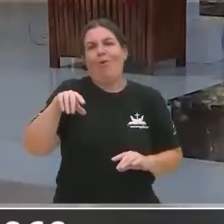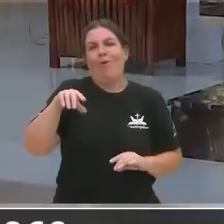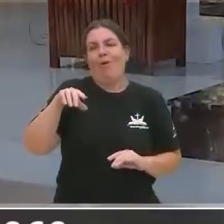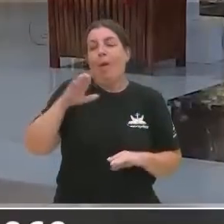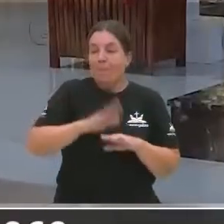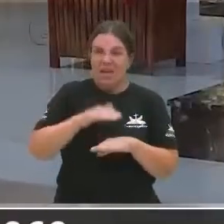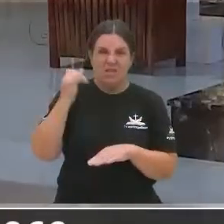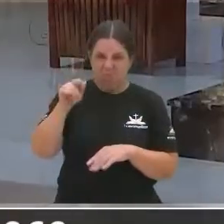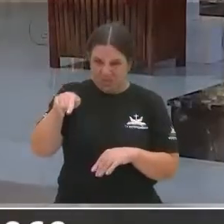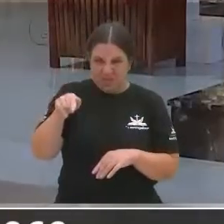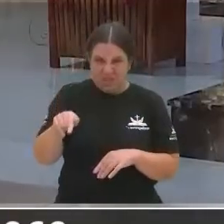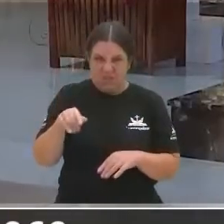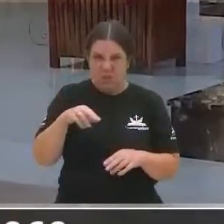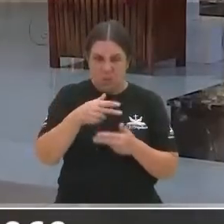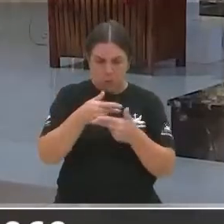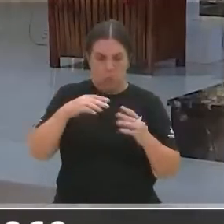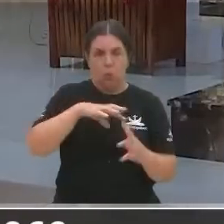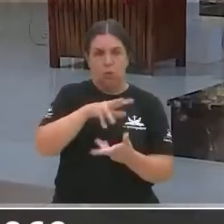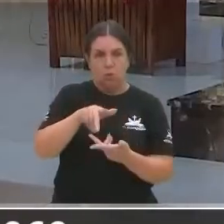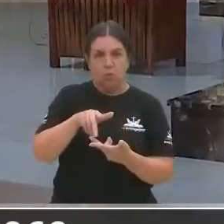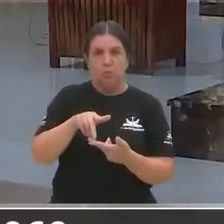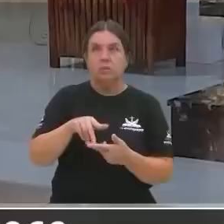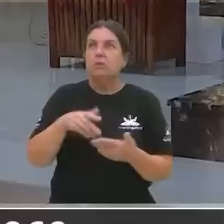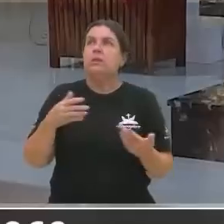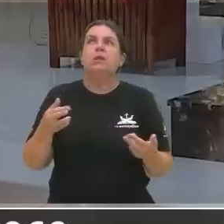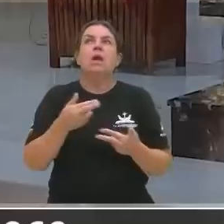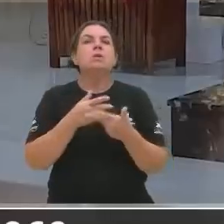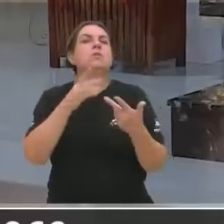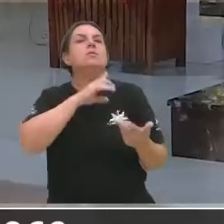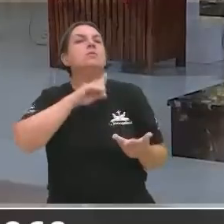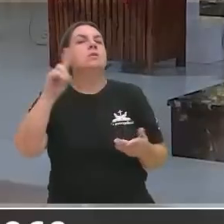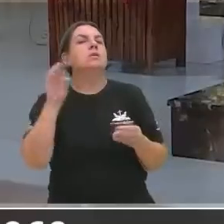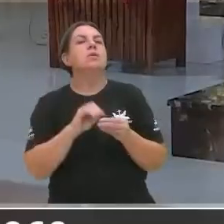mas e as maravilhas de Deus